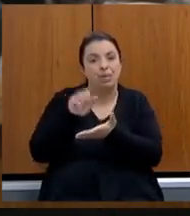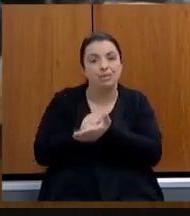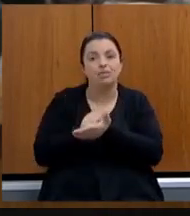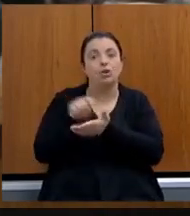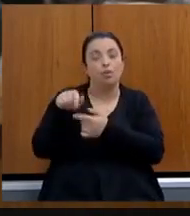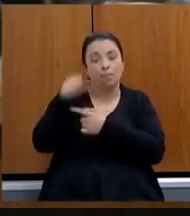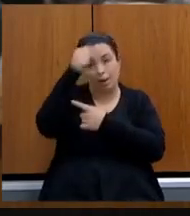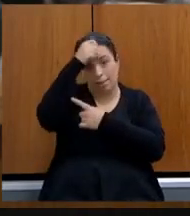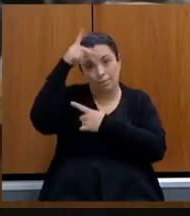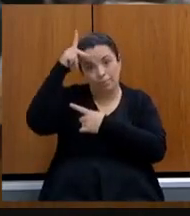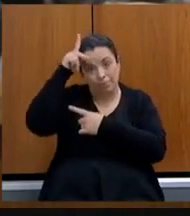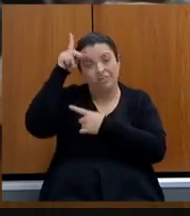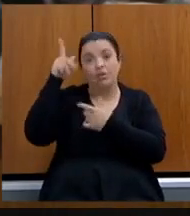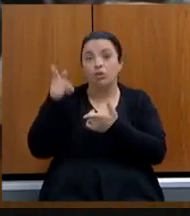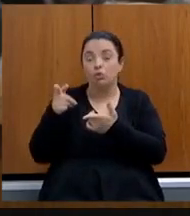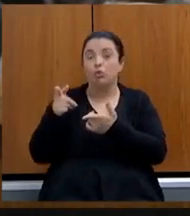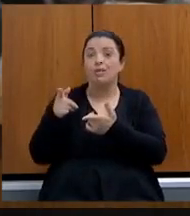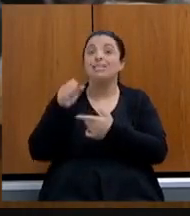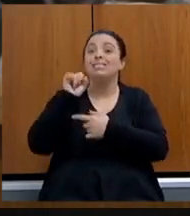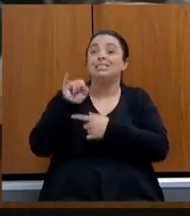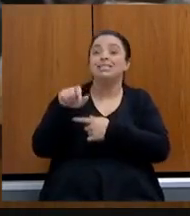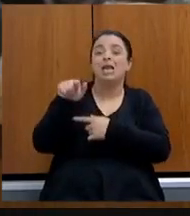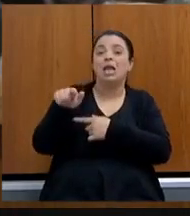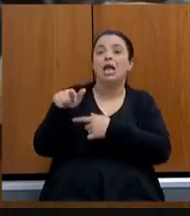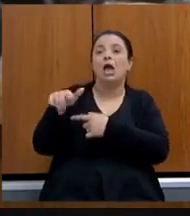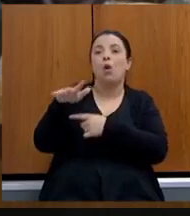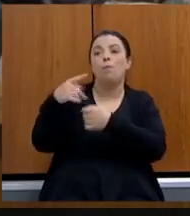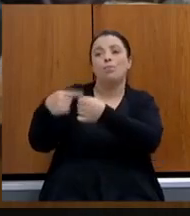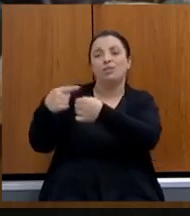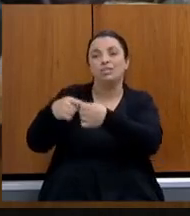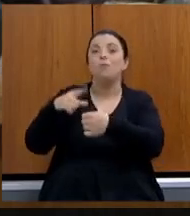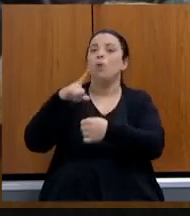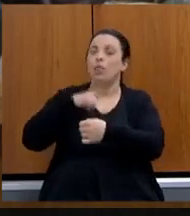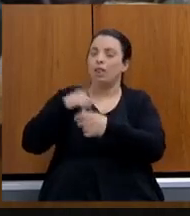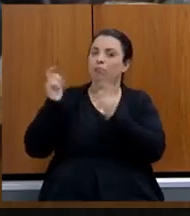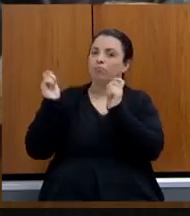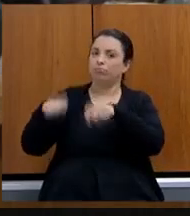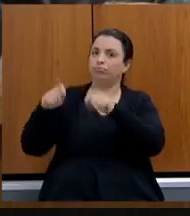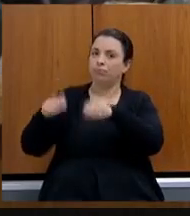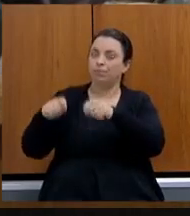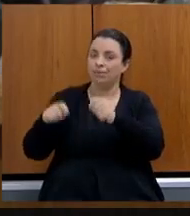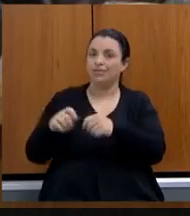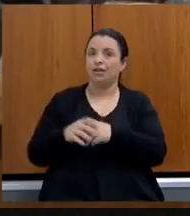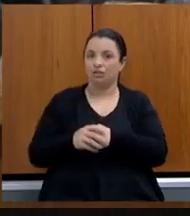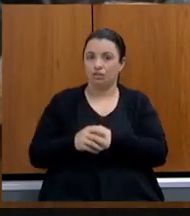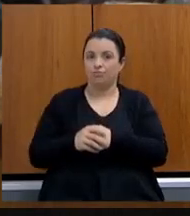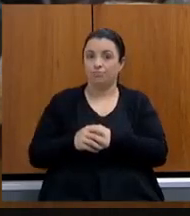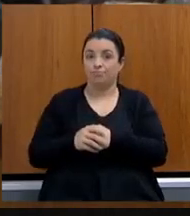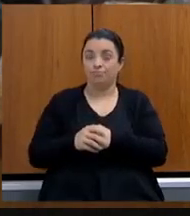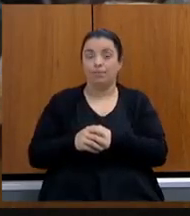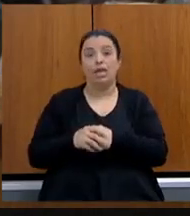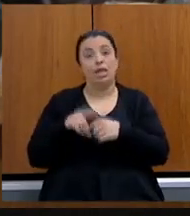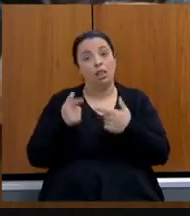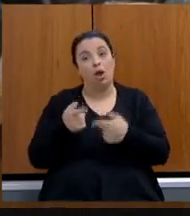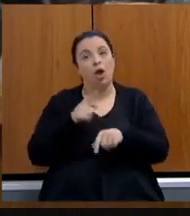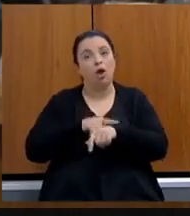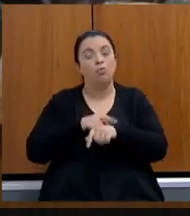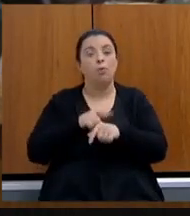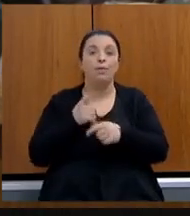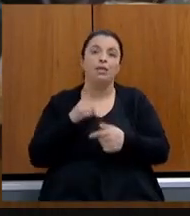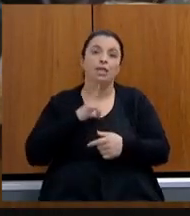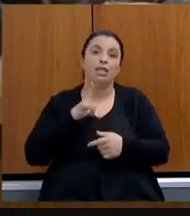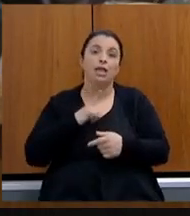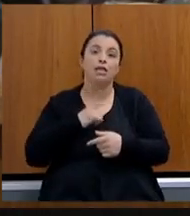âmbito Municipal desde que haja condição financeira para tanto né chegamos a um momento que a gente tem essa essa esse cuidado